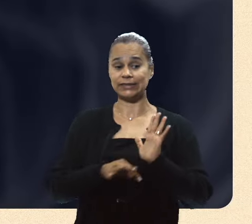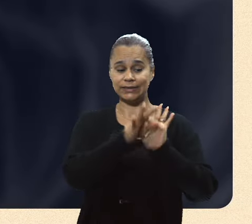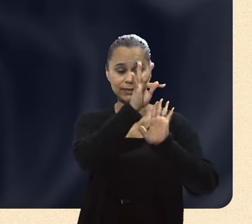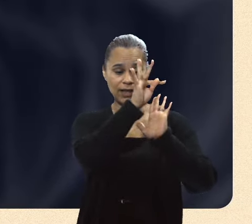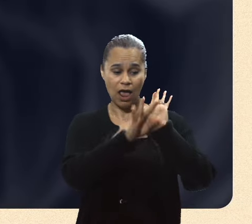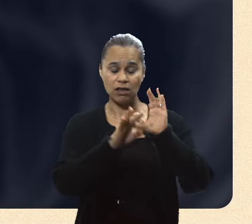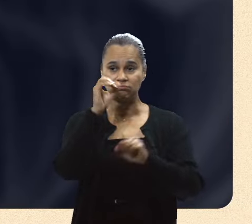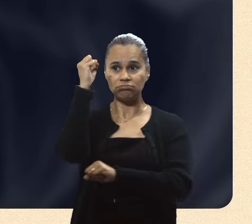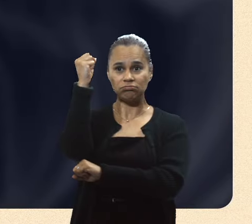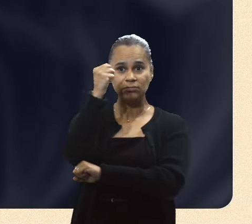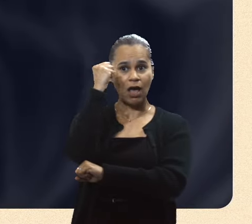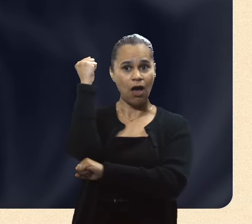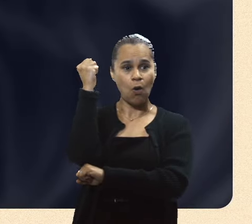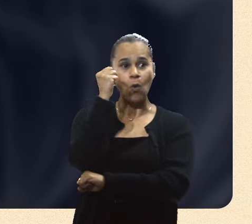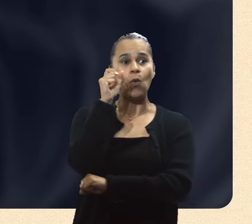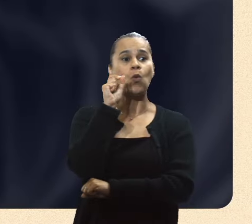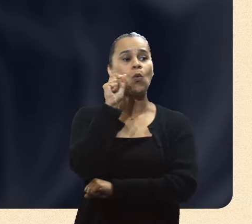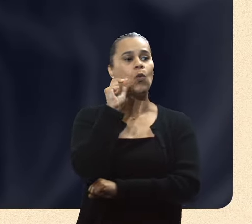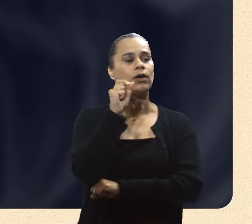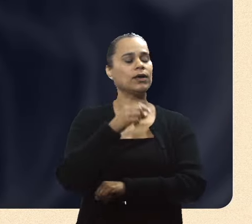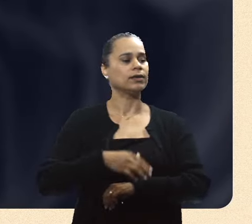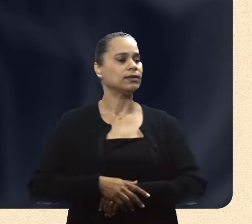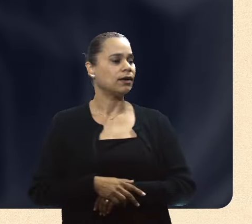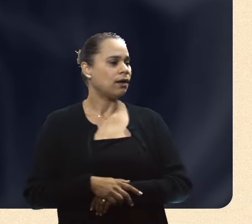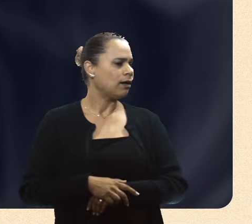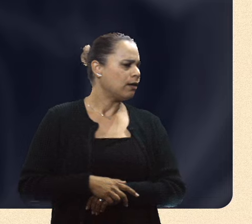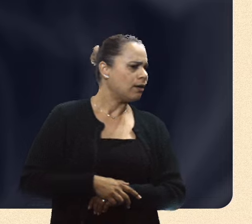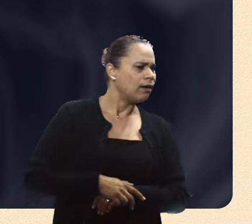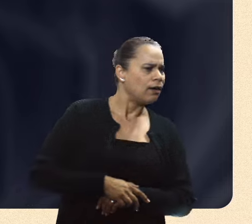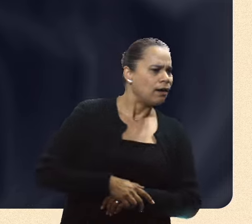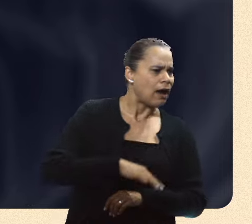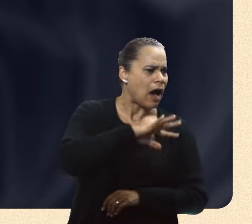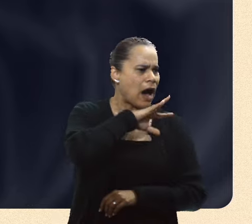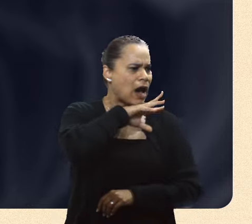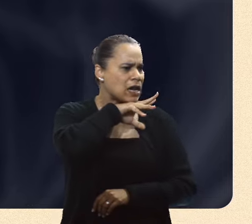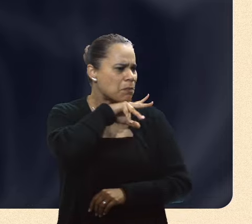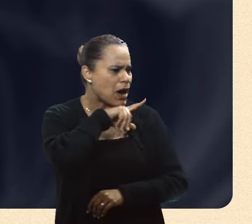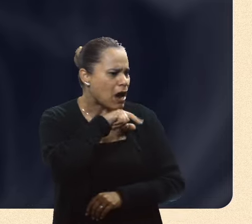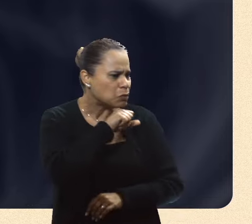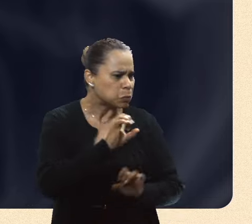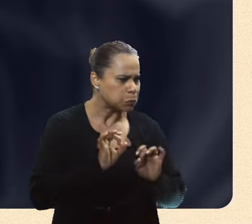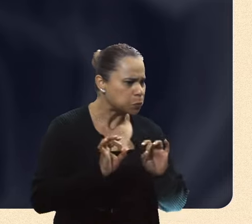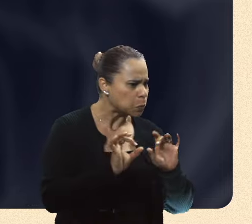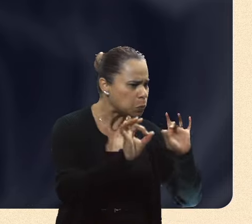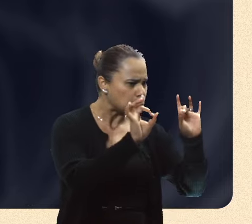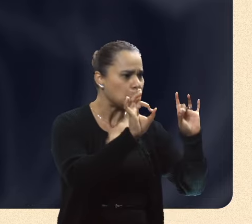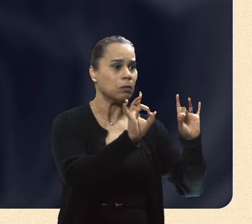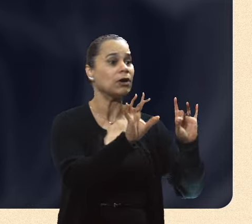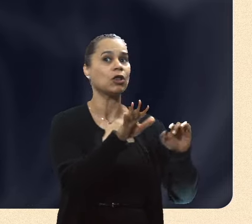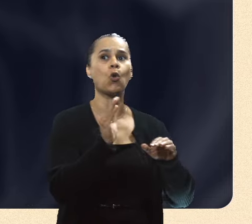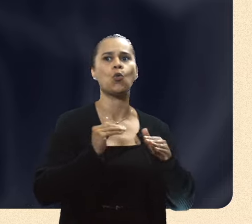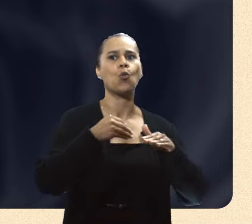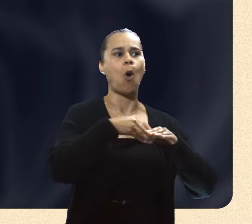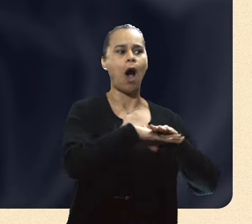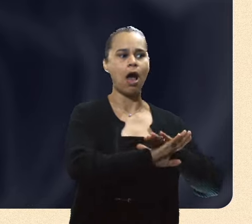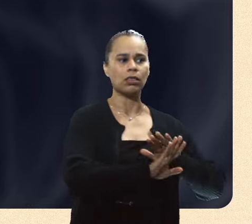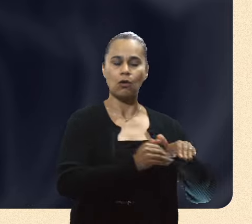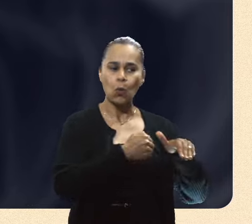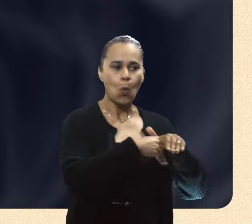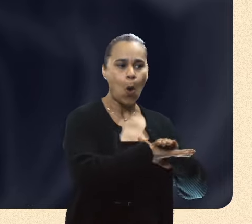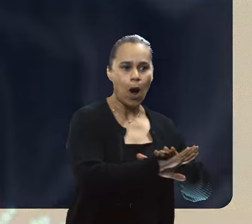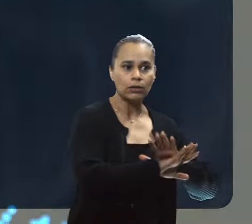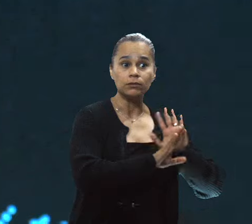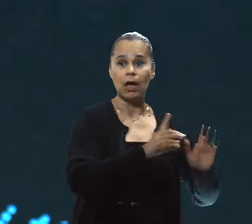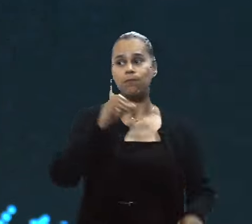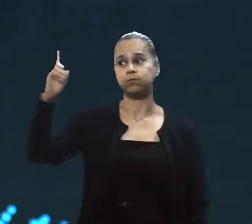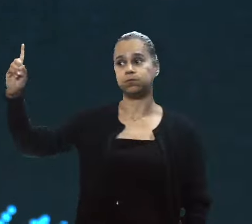Saul poupou os melhores animais. E aí quando o profeta Samuel vem falar